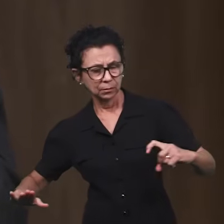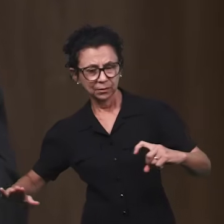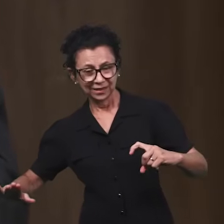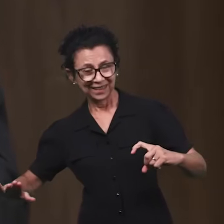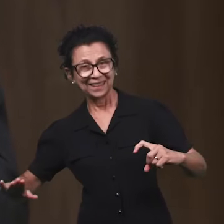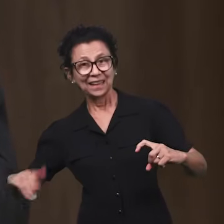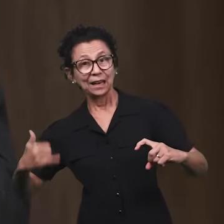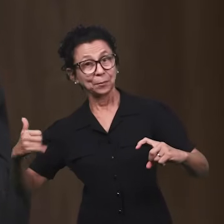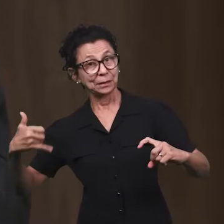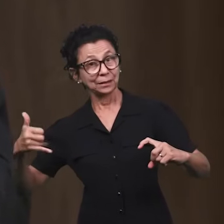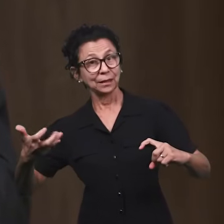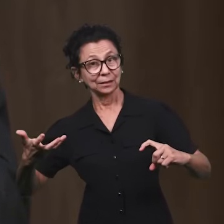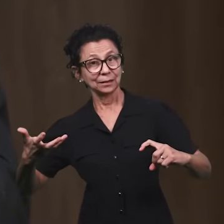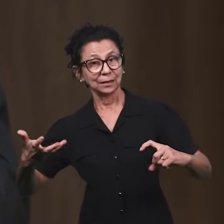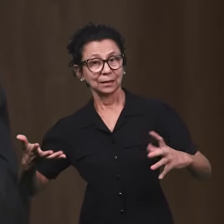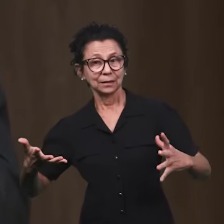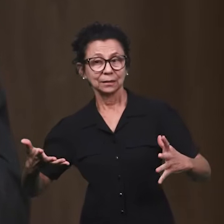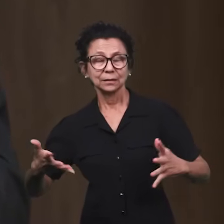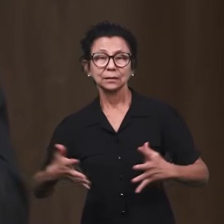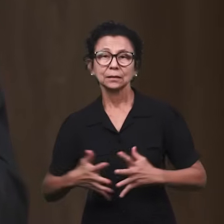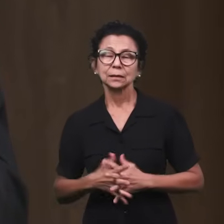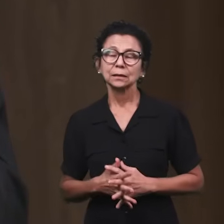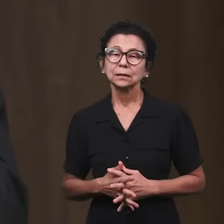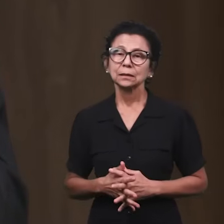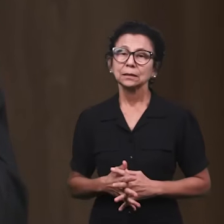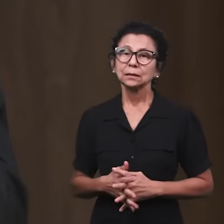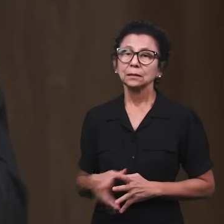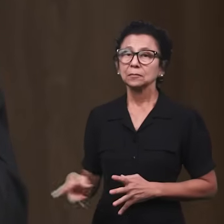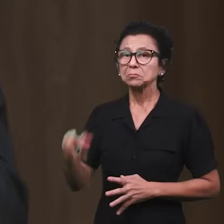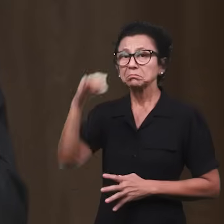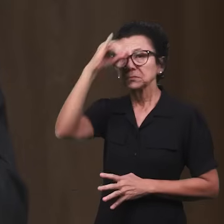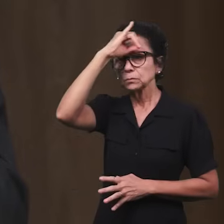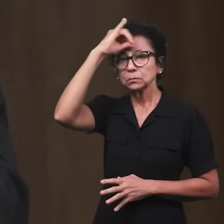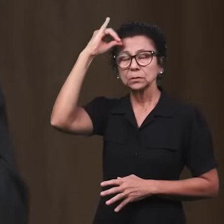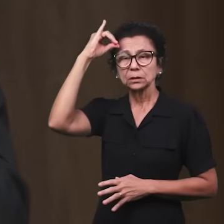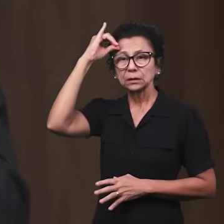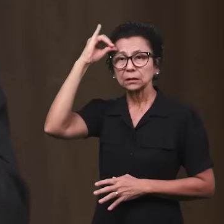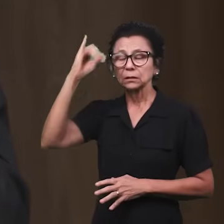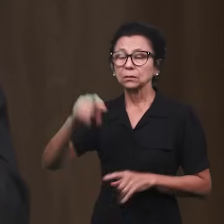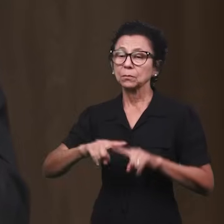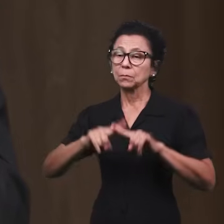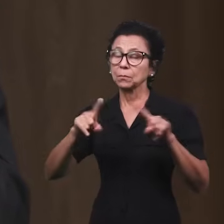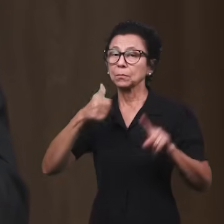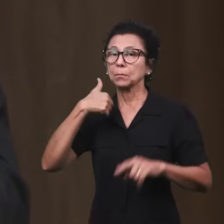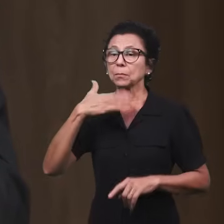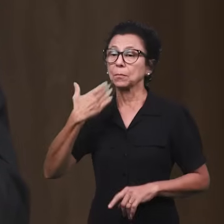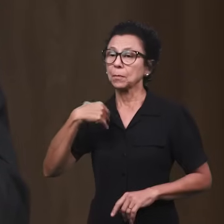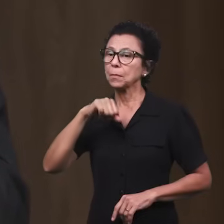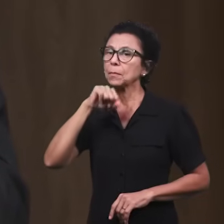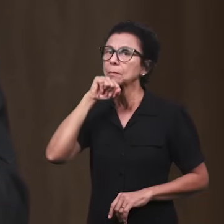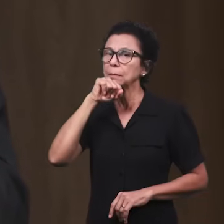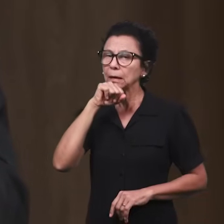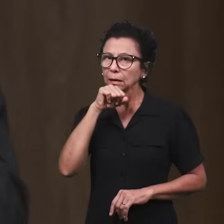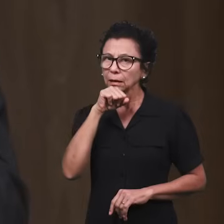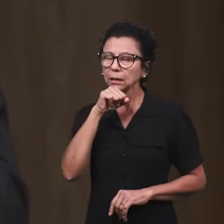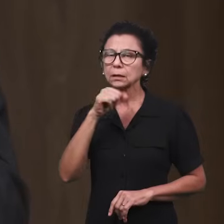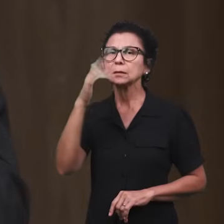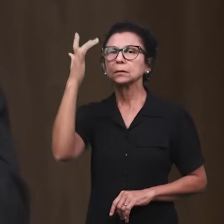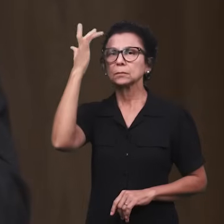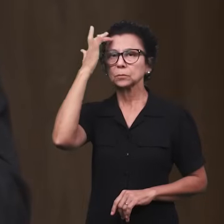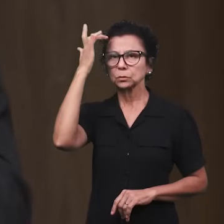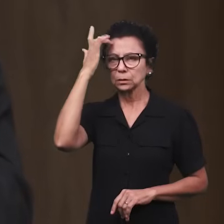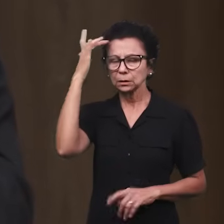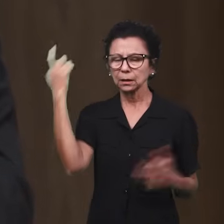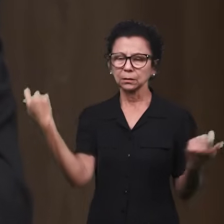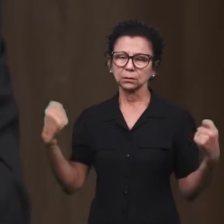acabar morrendo, na verdade. Então, cabe ao pai ter essa consciência, ter essa